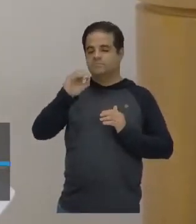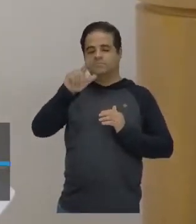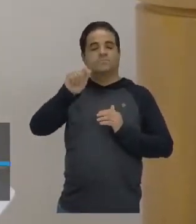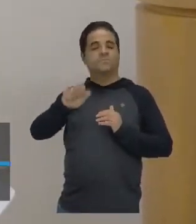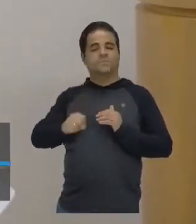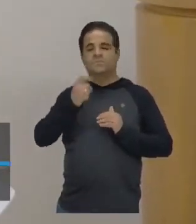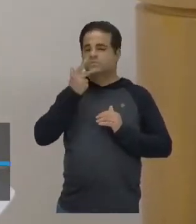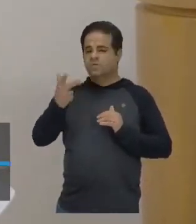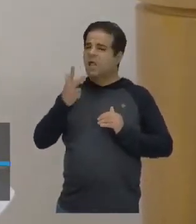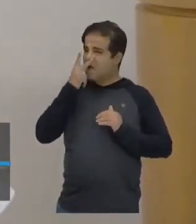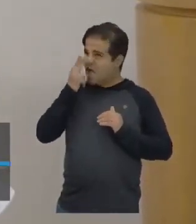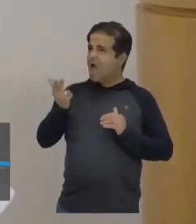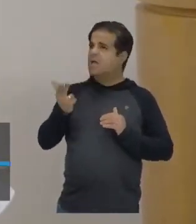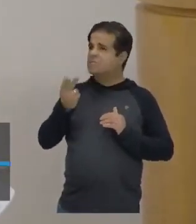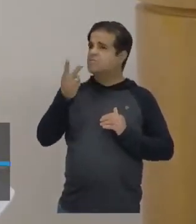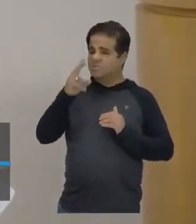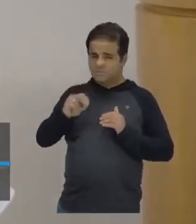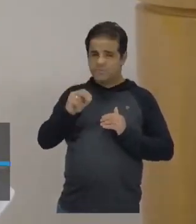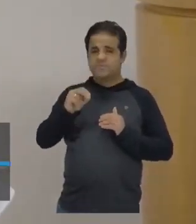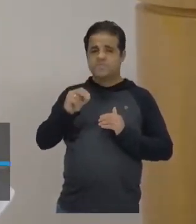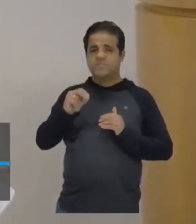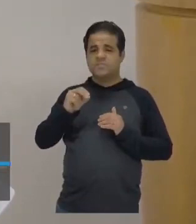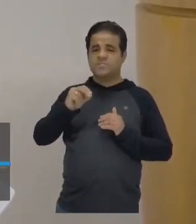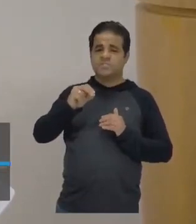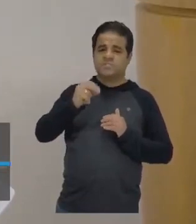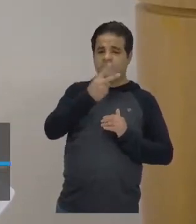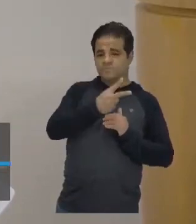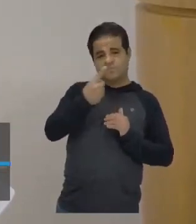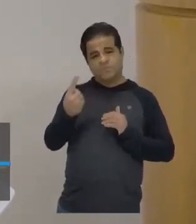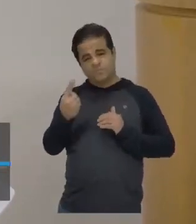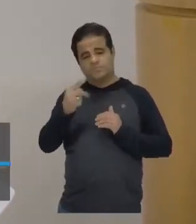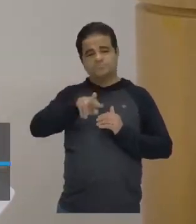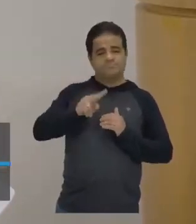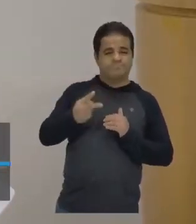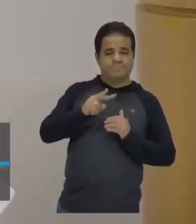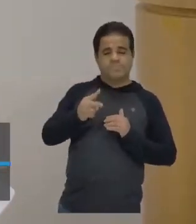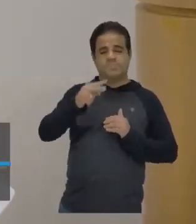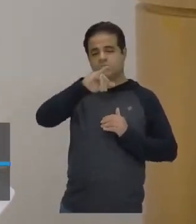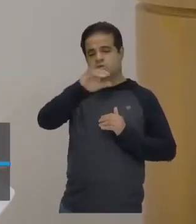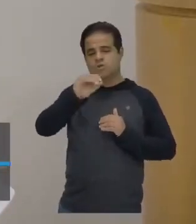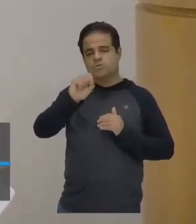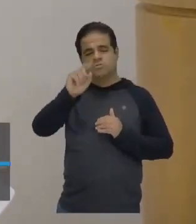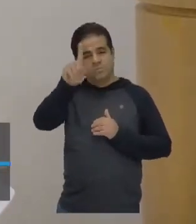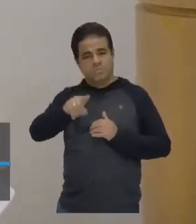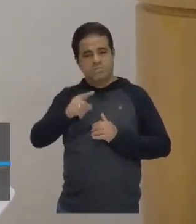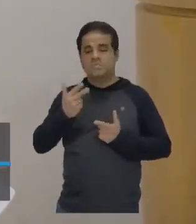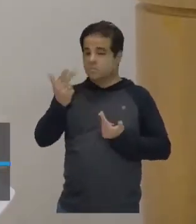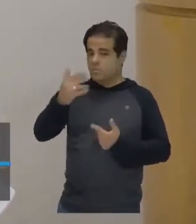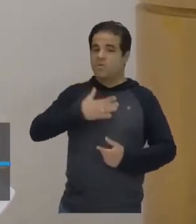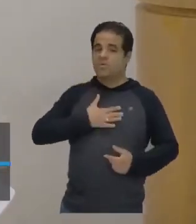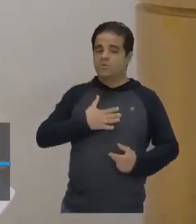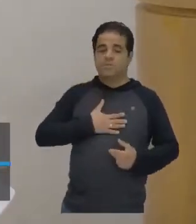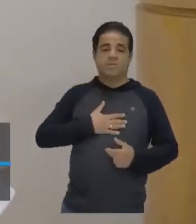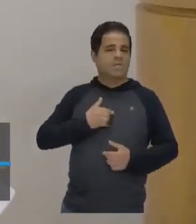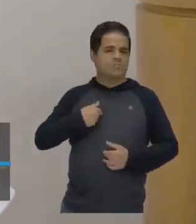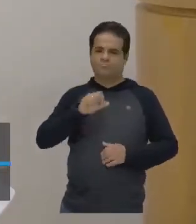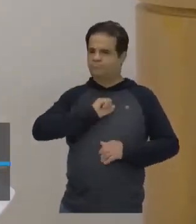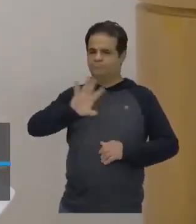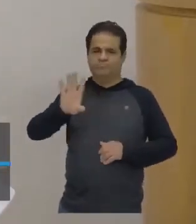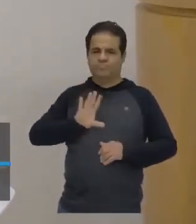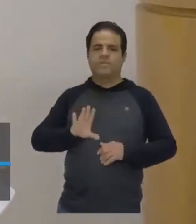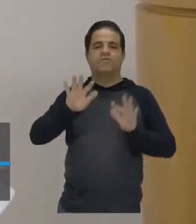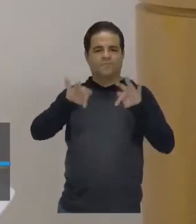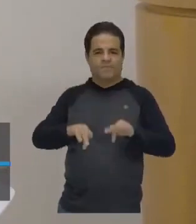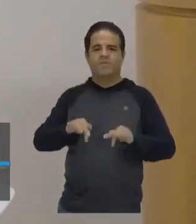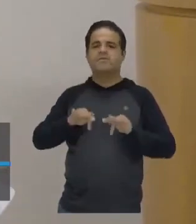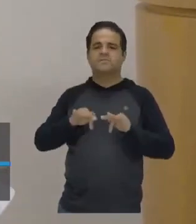falando, acho que de 20 para 21. E o José Henrique tá igual a mim, ainda não saí, passo o fim de